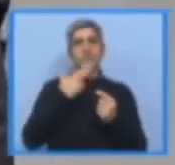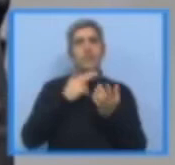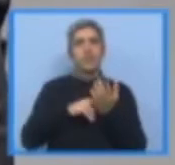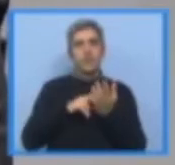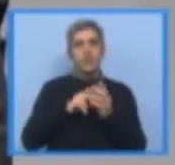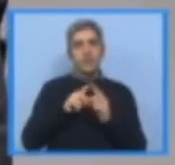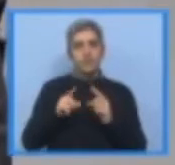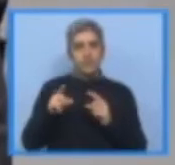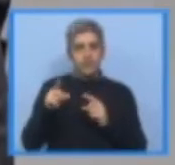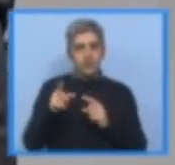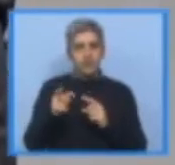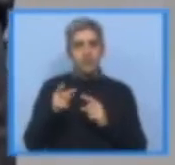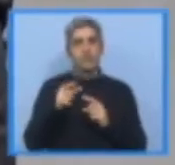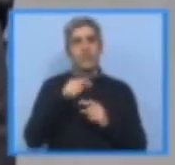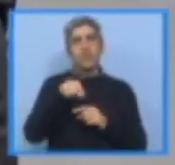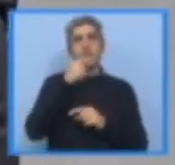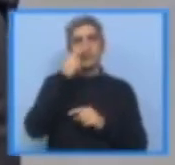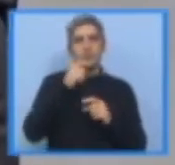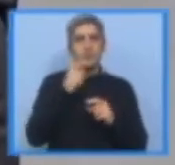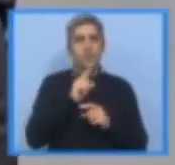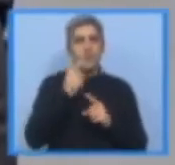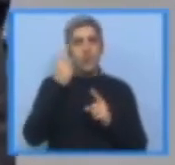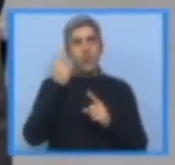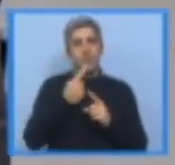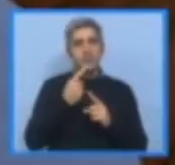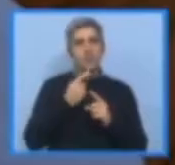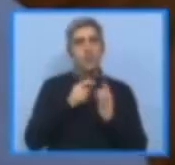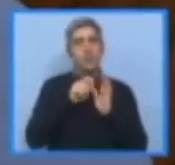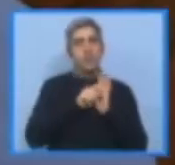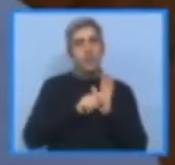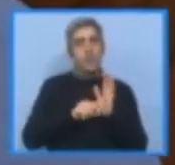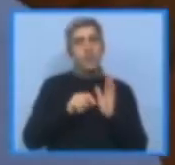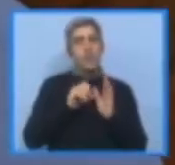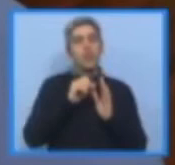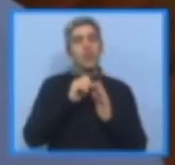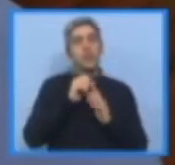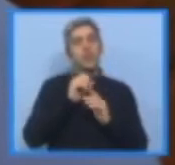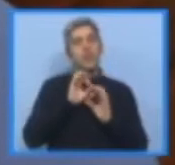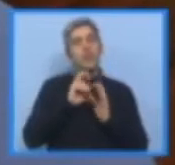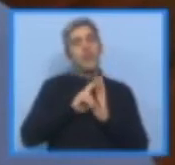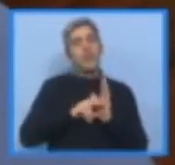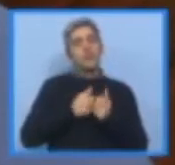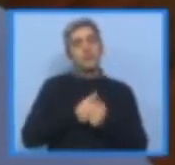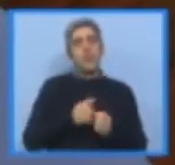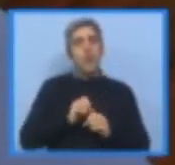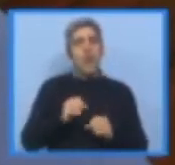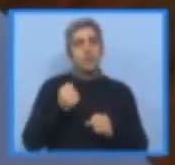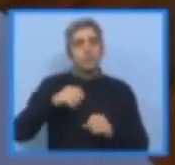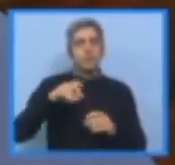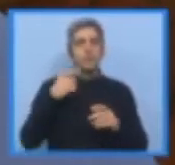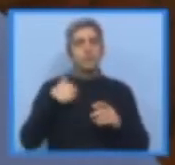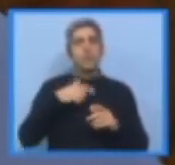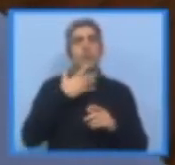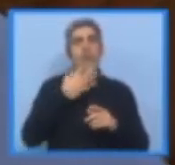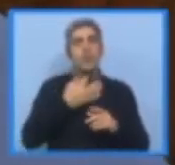Porque essas pessoas não têm a obrigação de um código deontológico, não têm regras a cumprir. E a partir daí nós vamos acreditar e